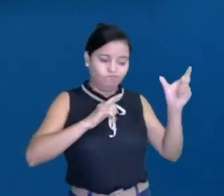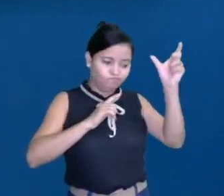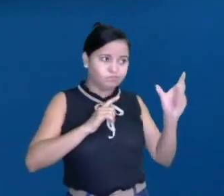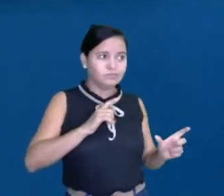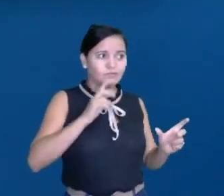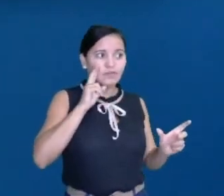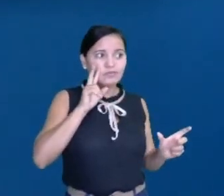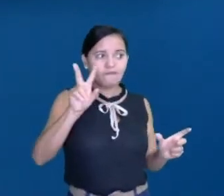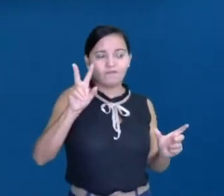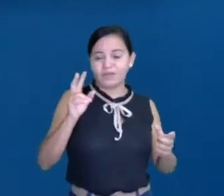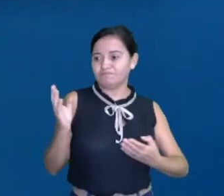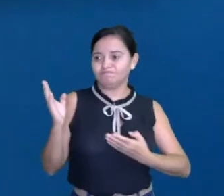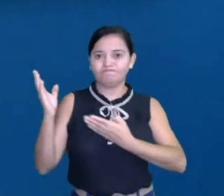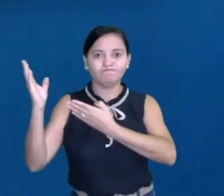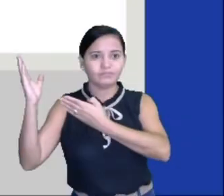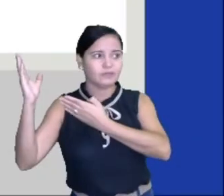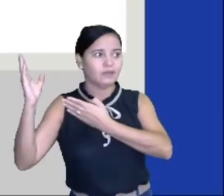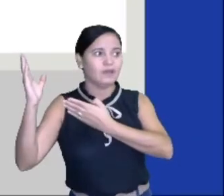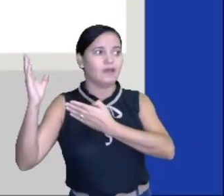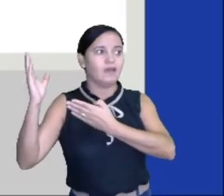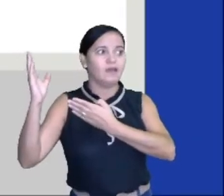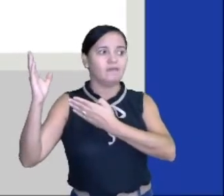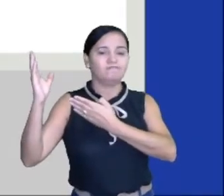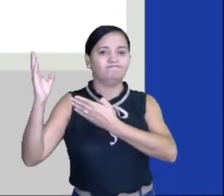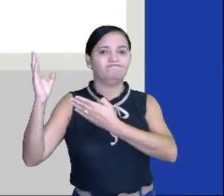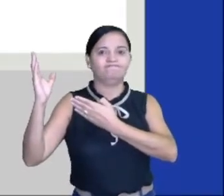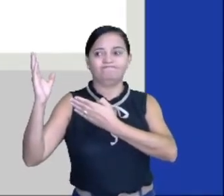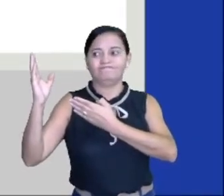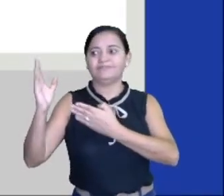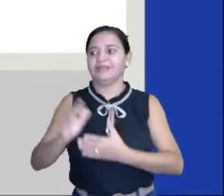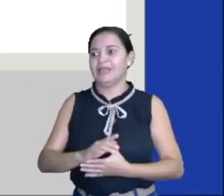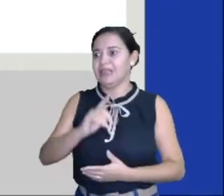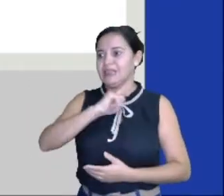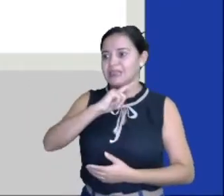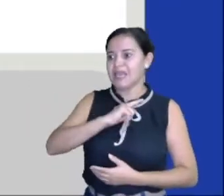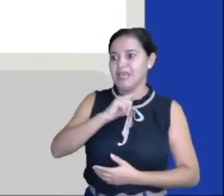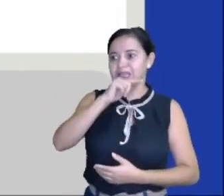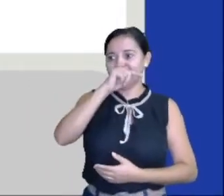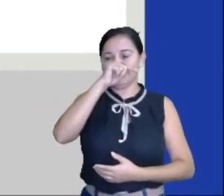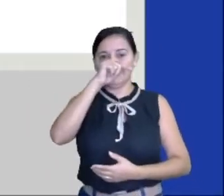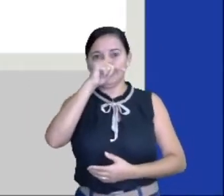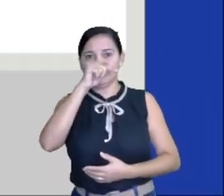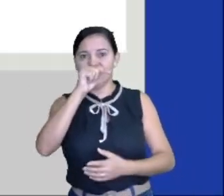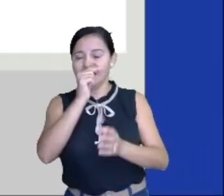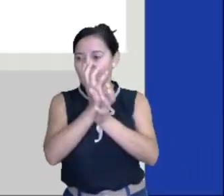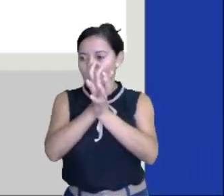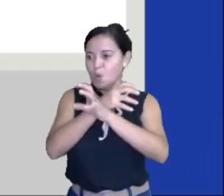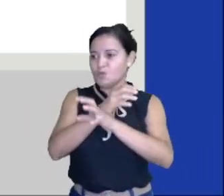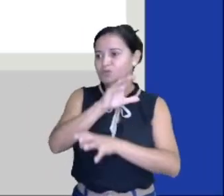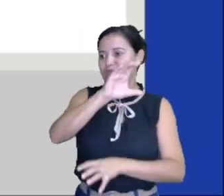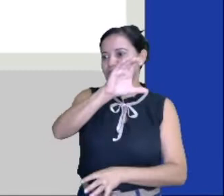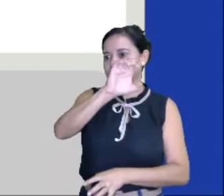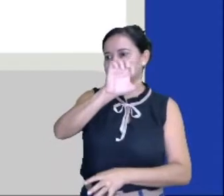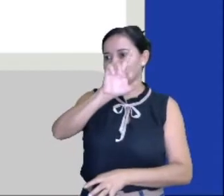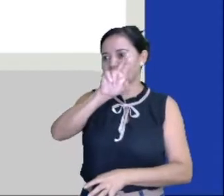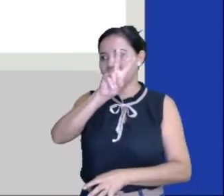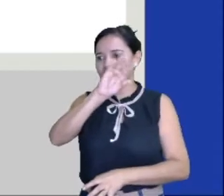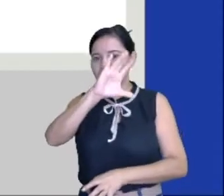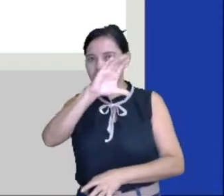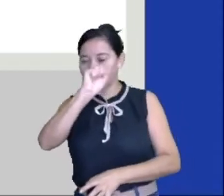cervicais, por 12 vértebras torácicas, 5 vértebras lombares e uma sacral ou